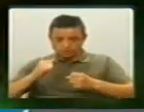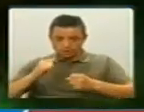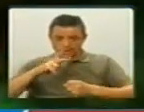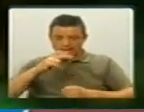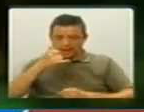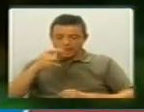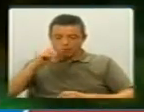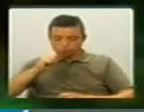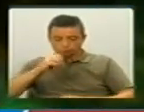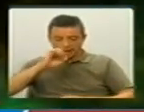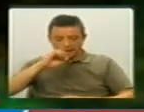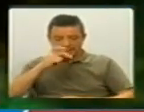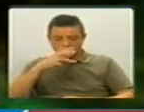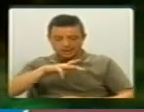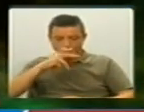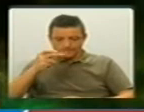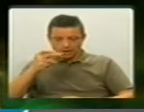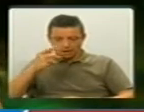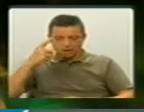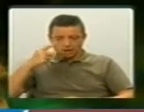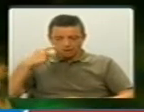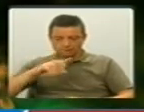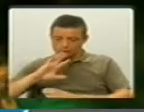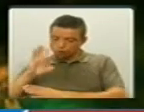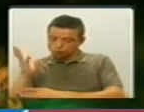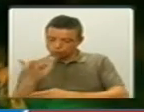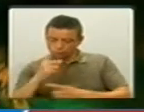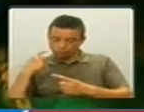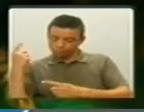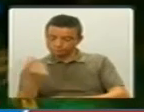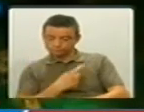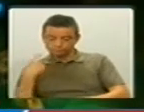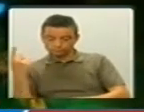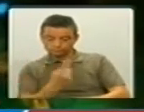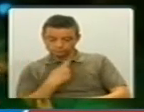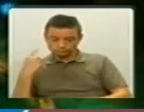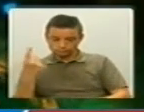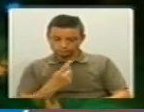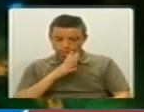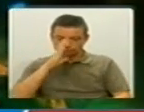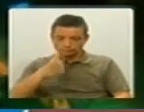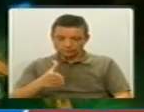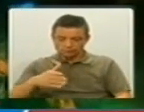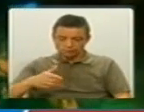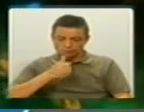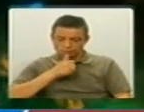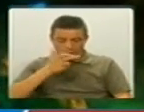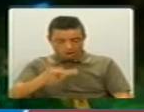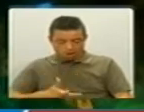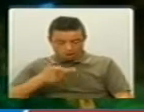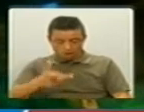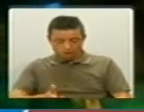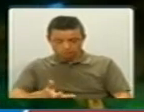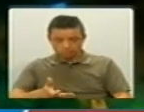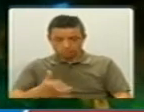estrela aparentemente consegue moldar a zona à volta, precisamente, do sítio onde está. E, portanto,